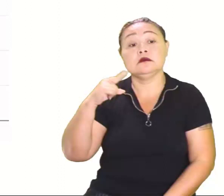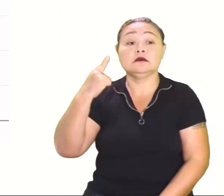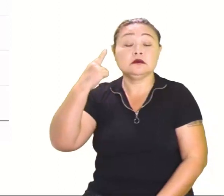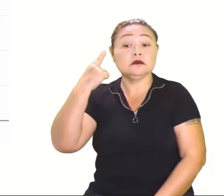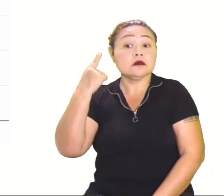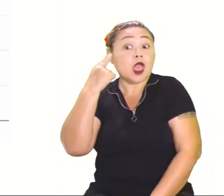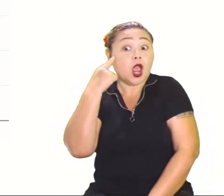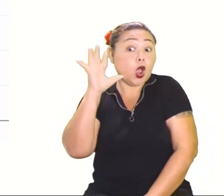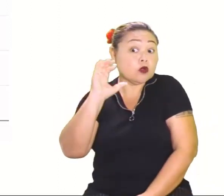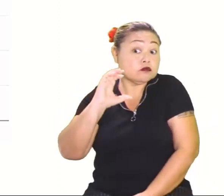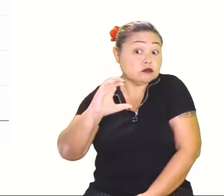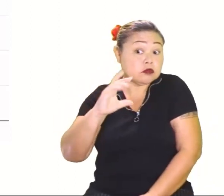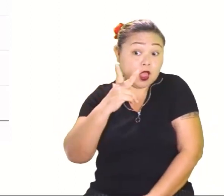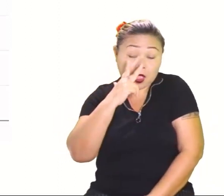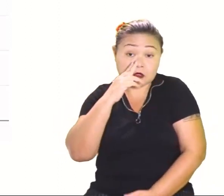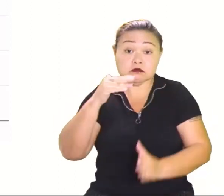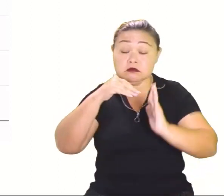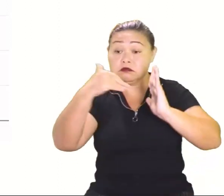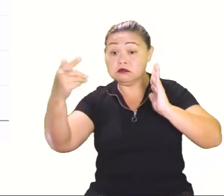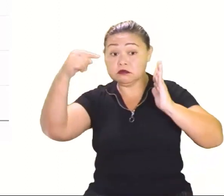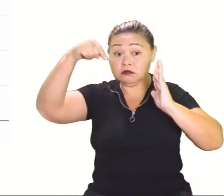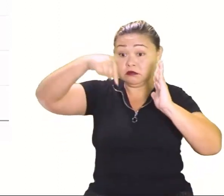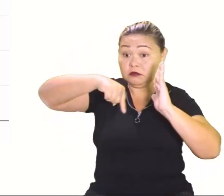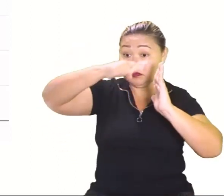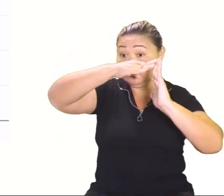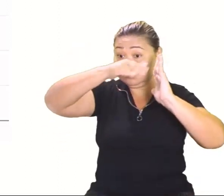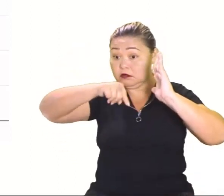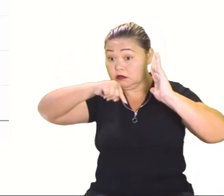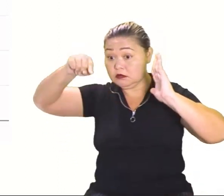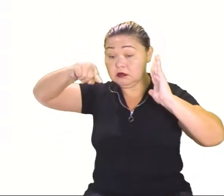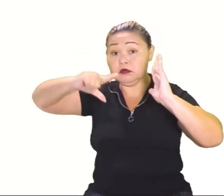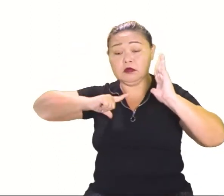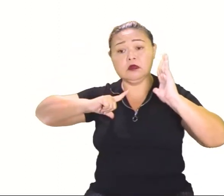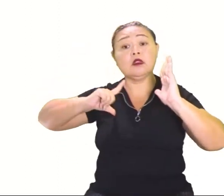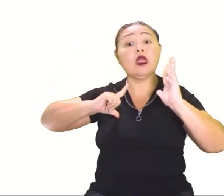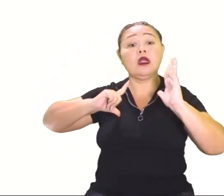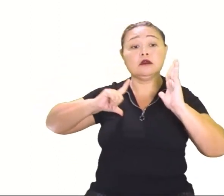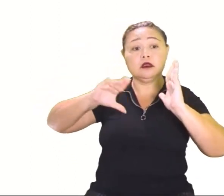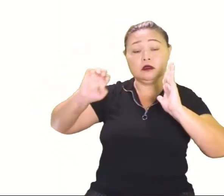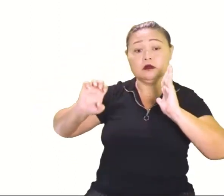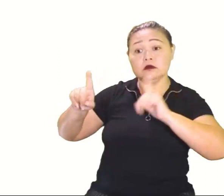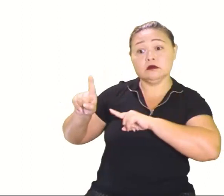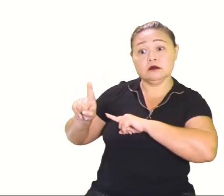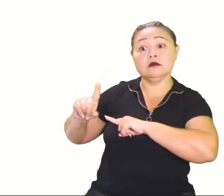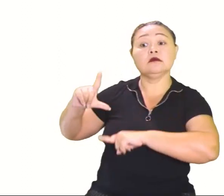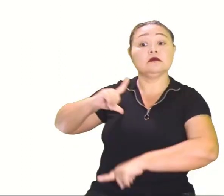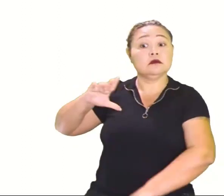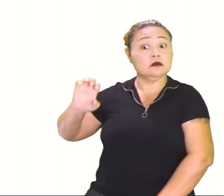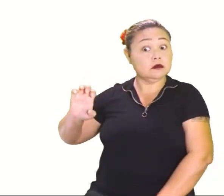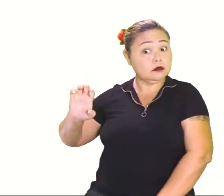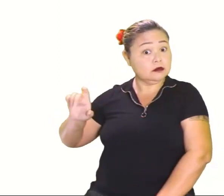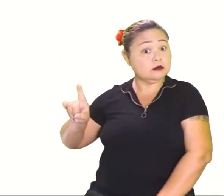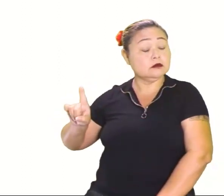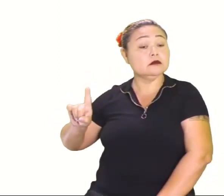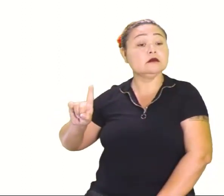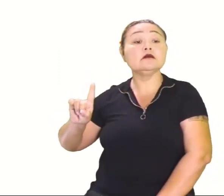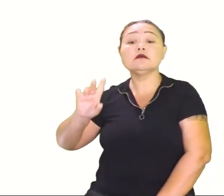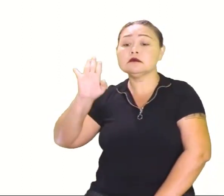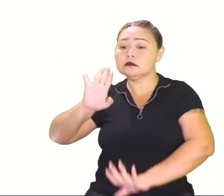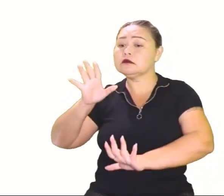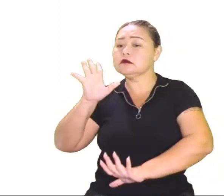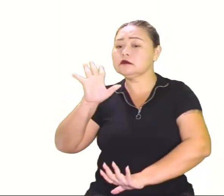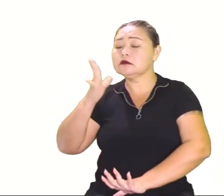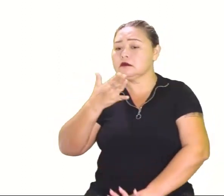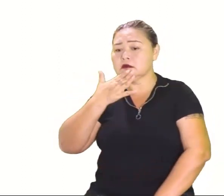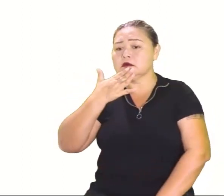é a C, porque o módulo não é, tem um rebatimento, não tem nada reto. Verdade, ali. Mas ainda tem a letra E, ó. O que você acha? Ixi, tem essa daí. Sabe o que eu acho